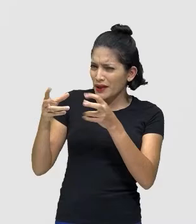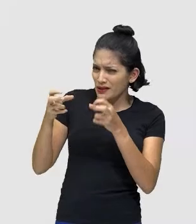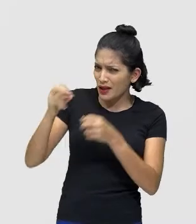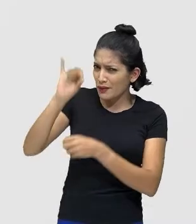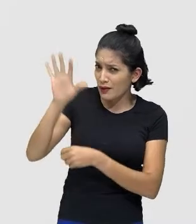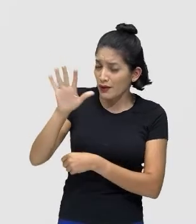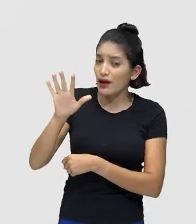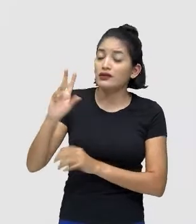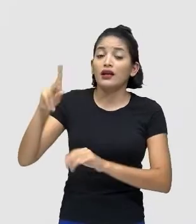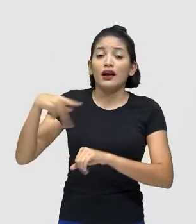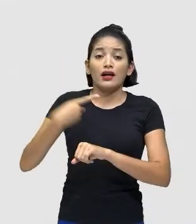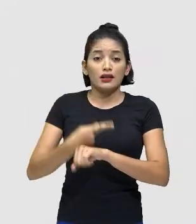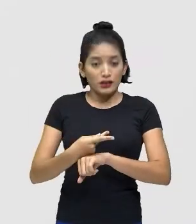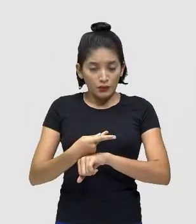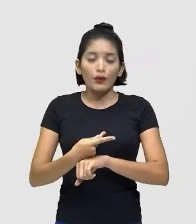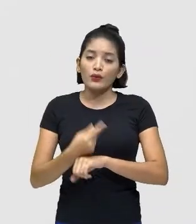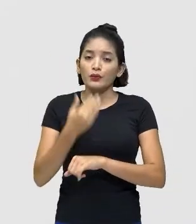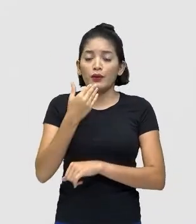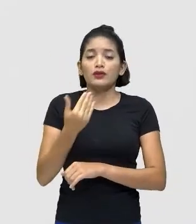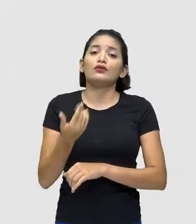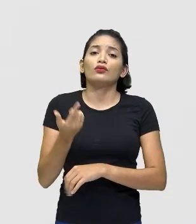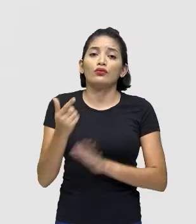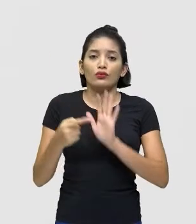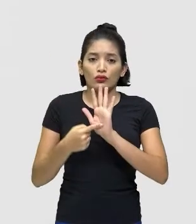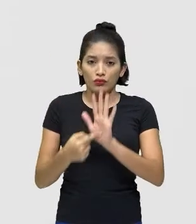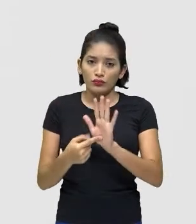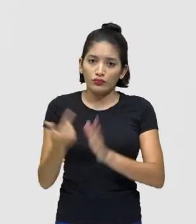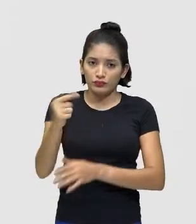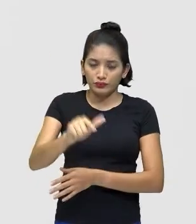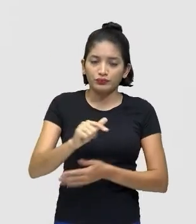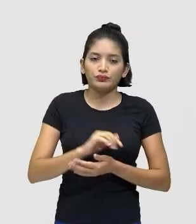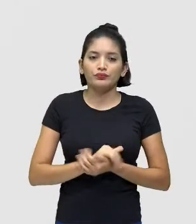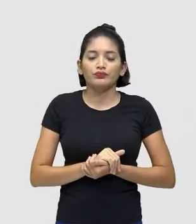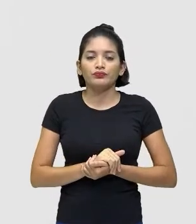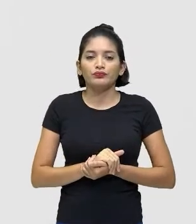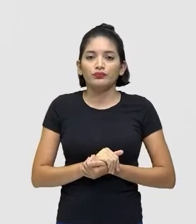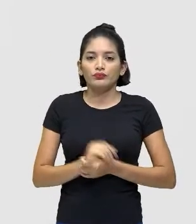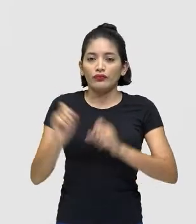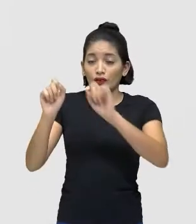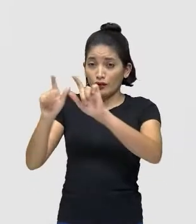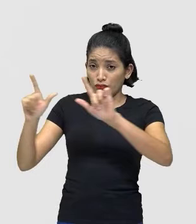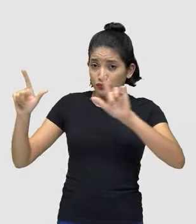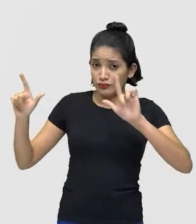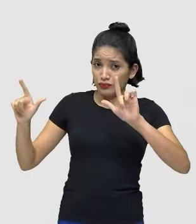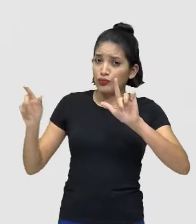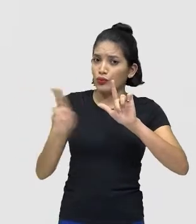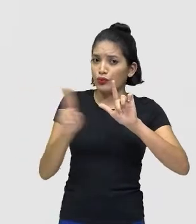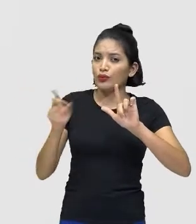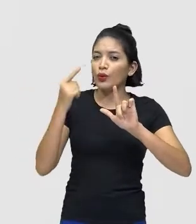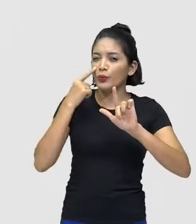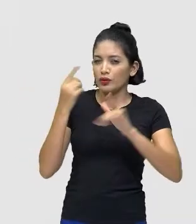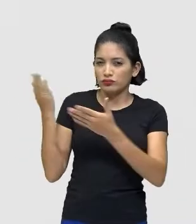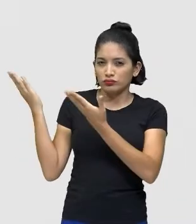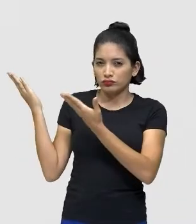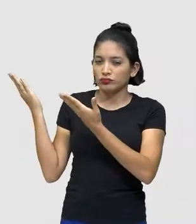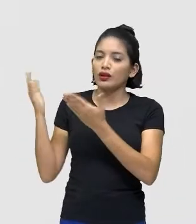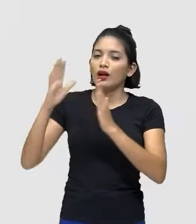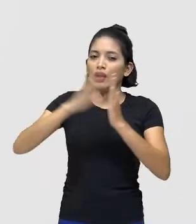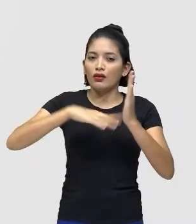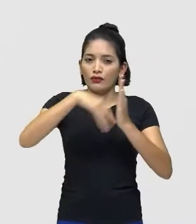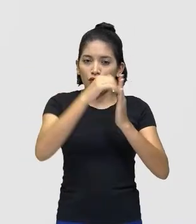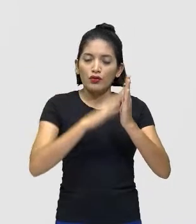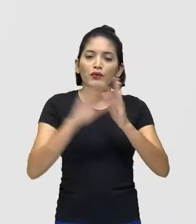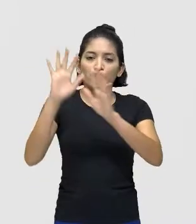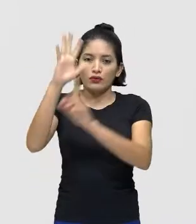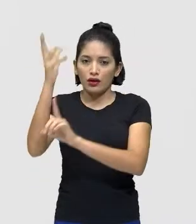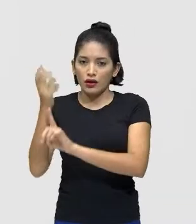depois eu peço para mostrarem para vocês novamente e vamos ao nosso enunciado. O quadro chamado O Bolchevique foi pintado pelo